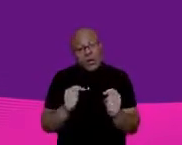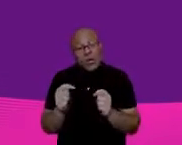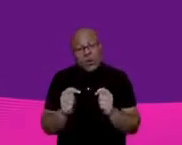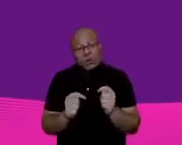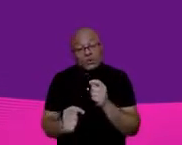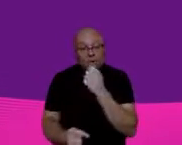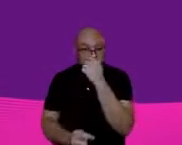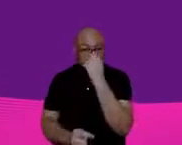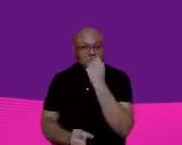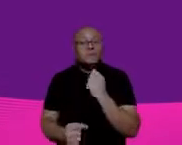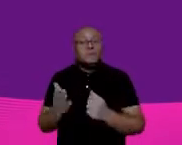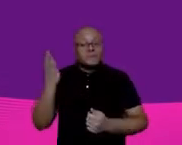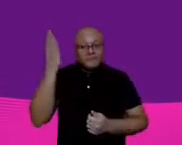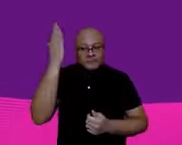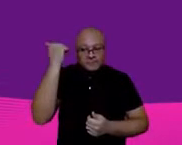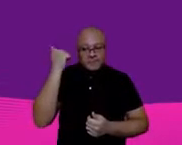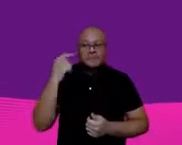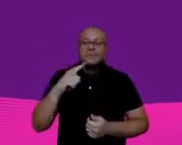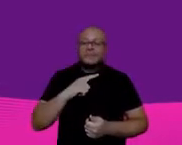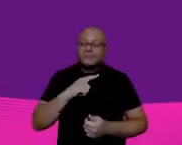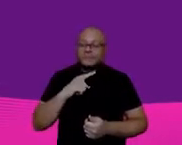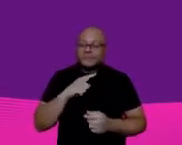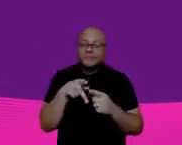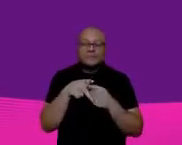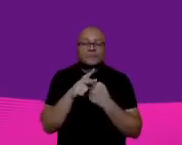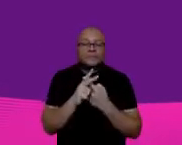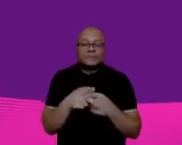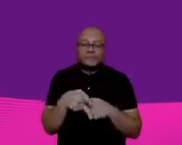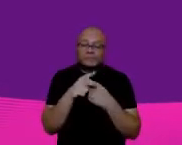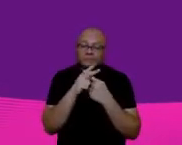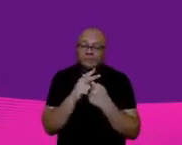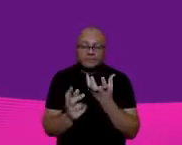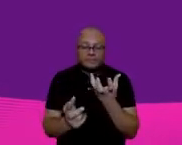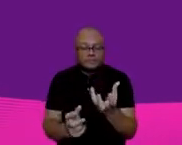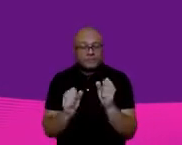que eu posso, então, ajustar o implante se eu quiser.